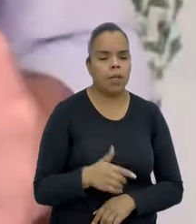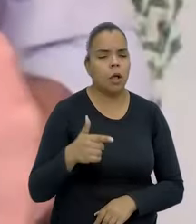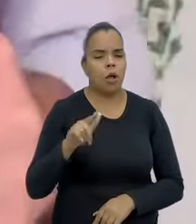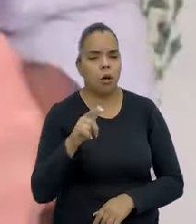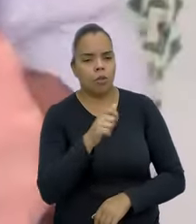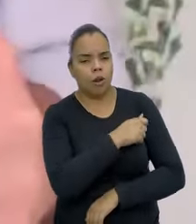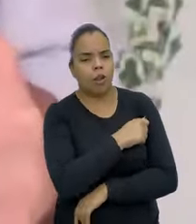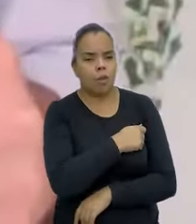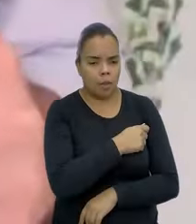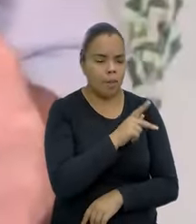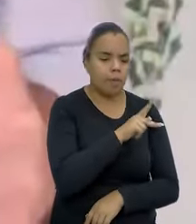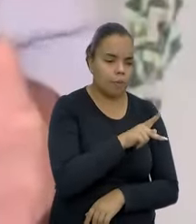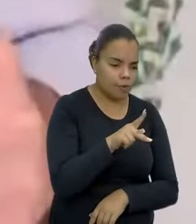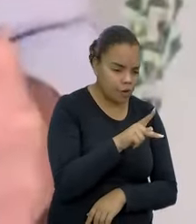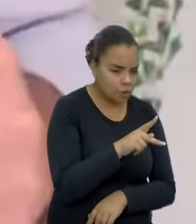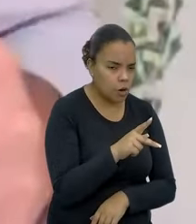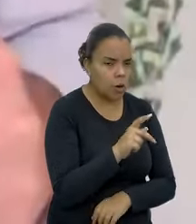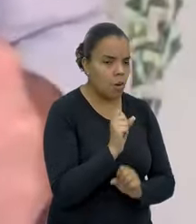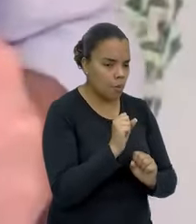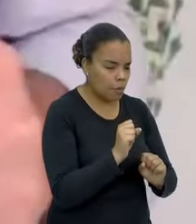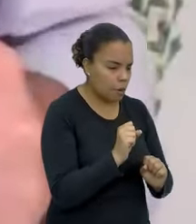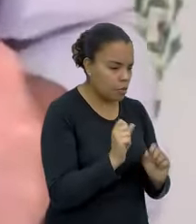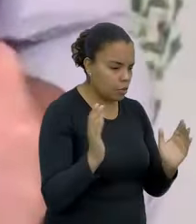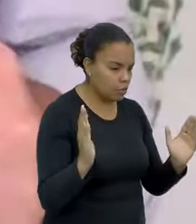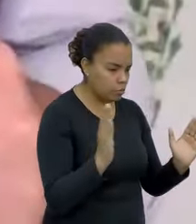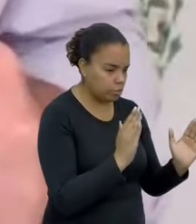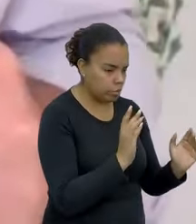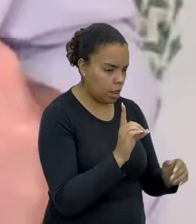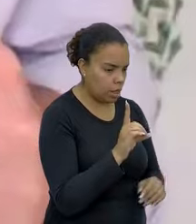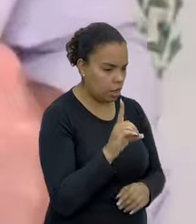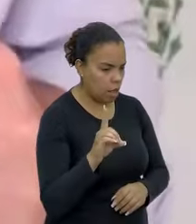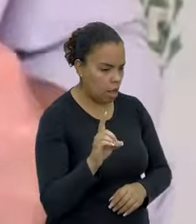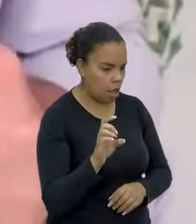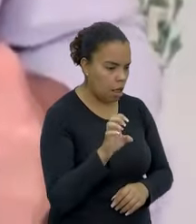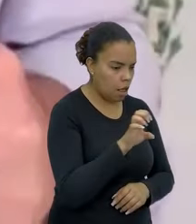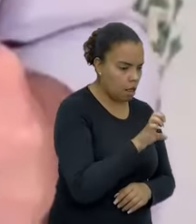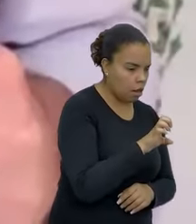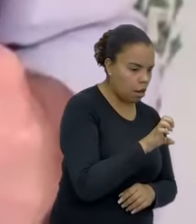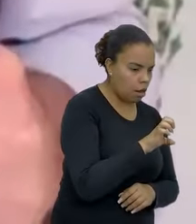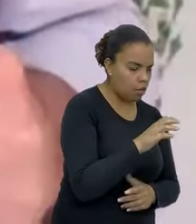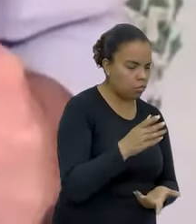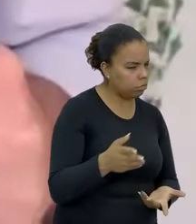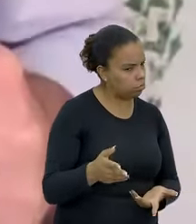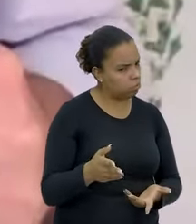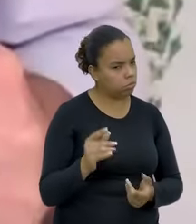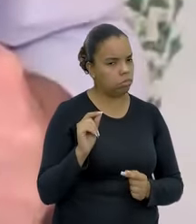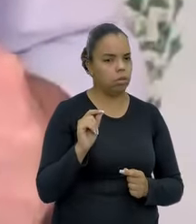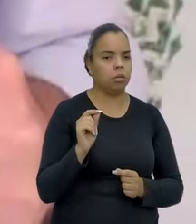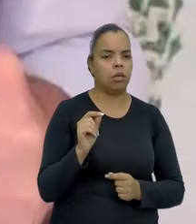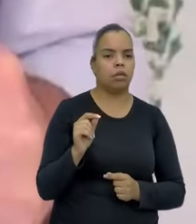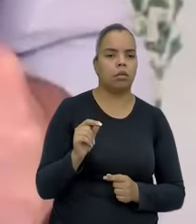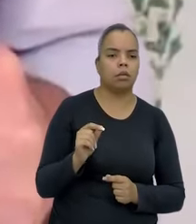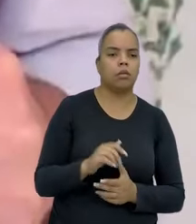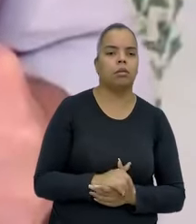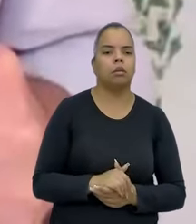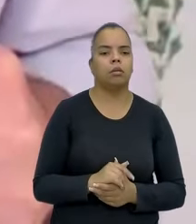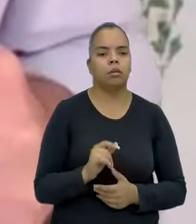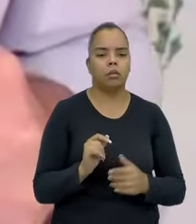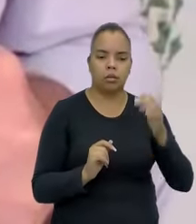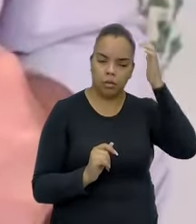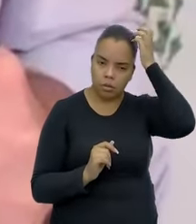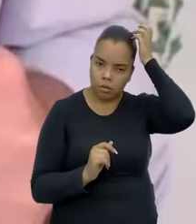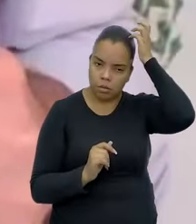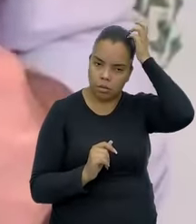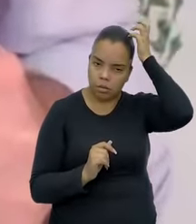tempo não Professor eu posso mudar a esquerda e posta direito então tipo de retângulo para quadrado eu tenho 4 maneiras diferentes